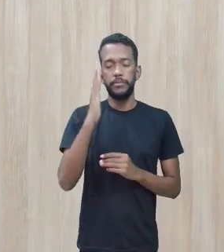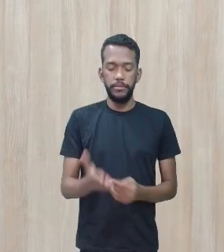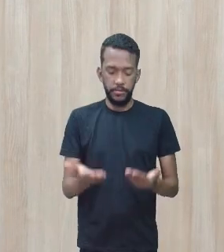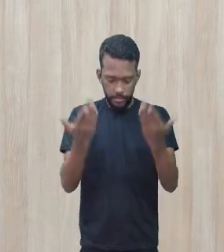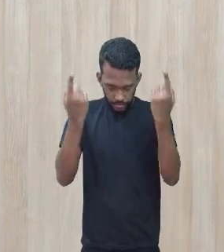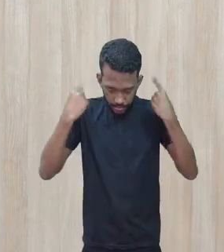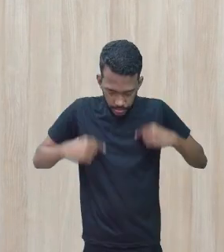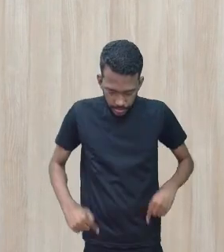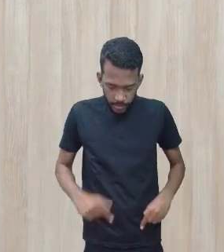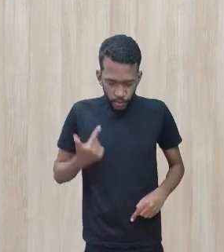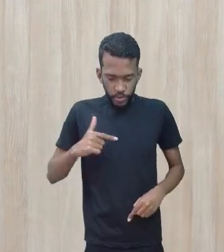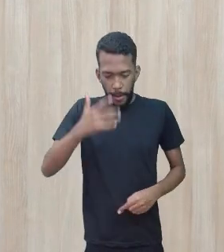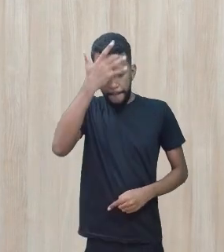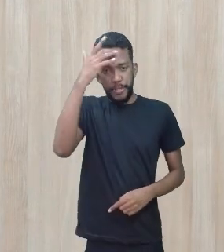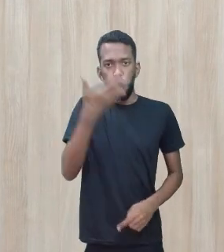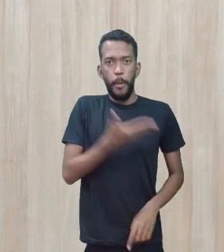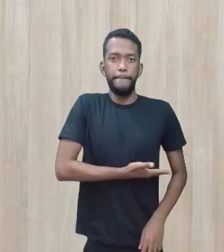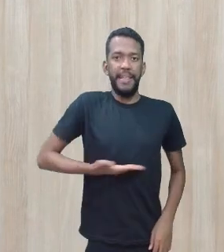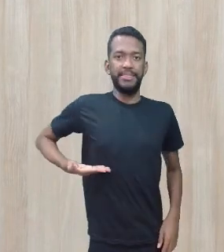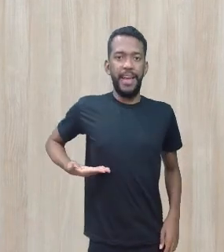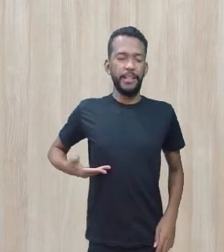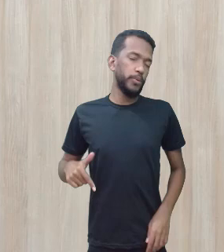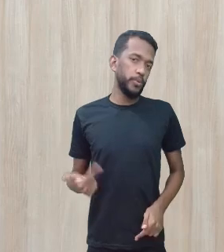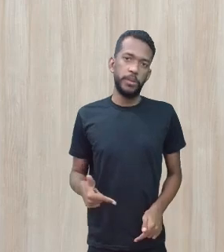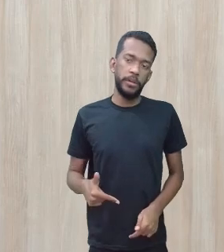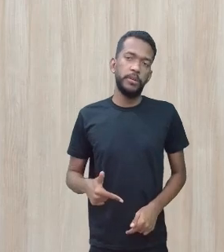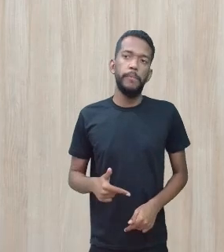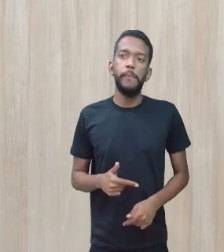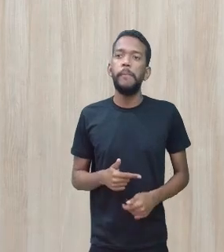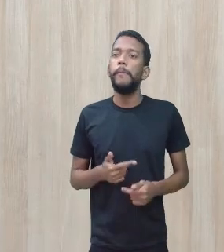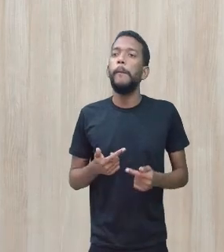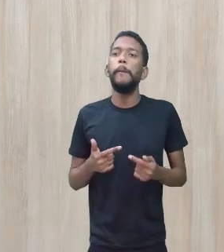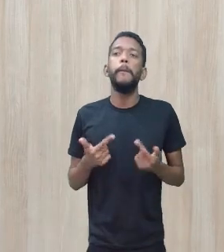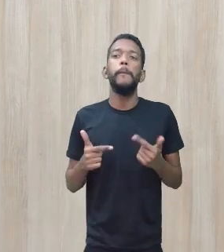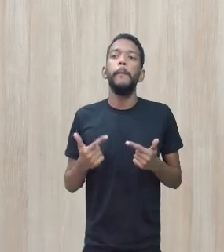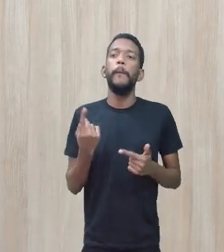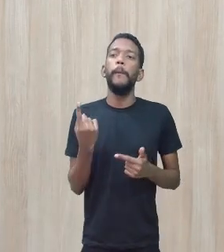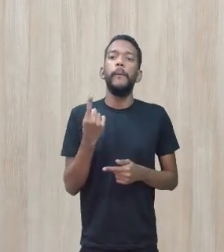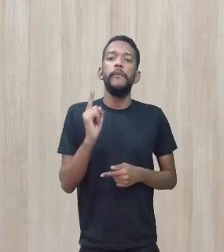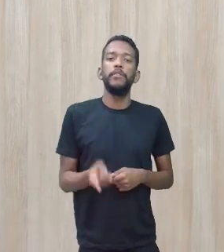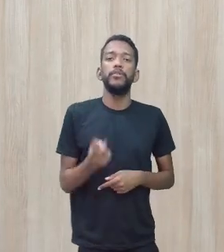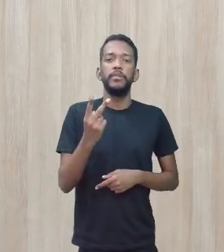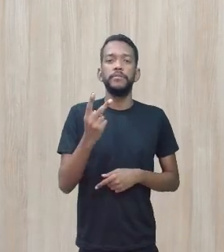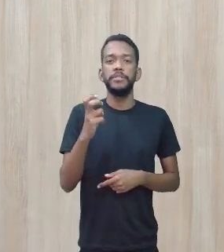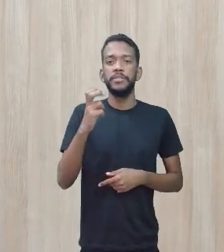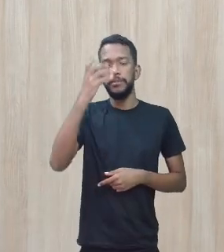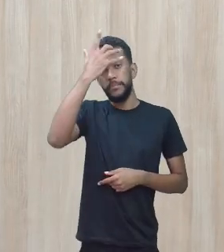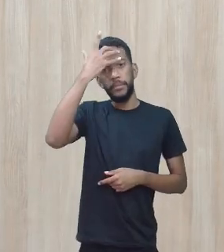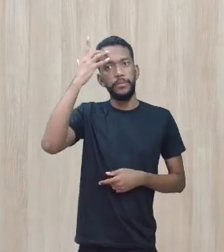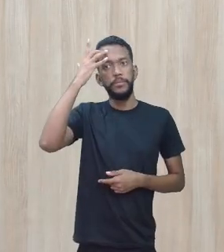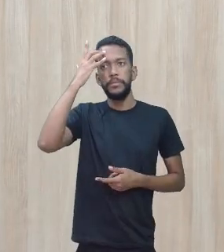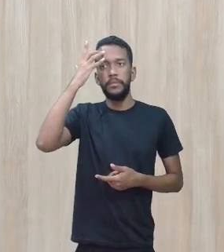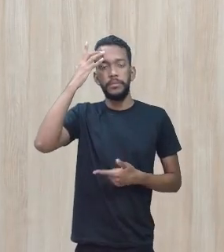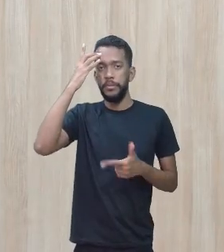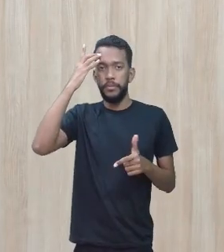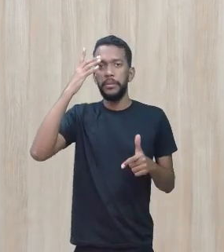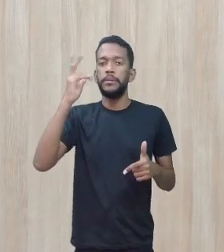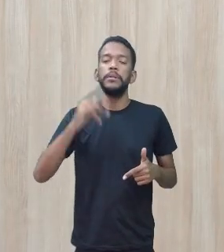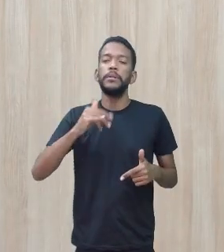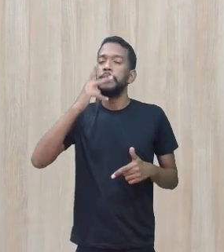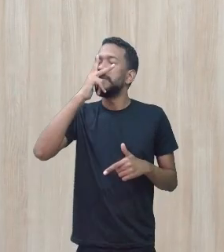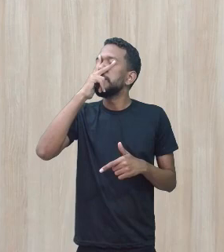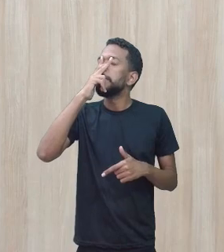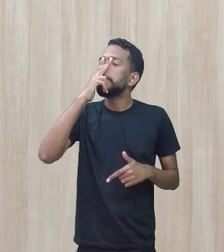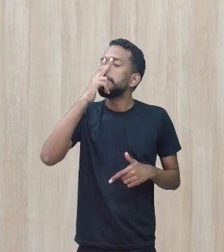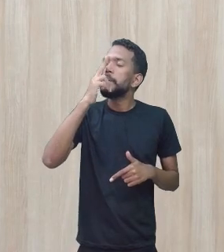fisicamente não existe 1,5 pessoa, né? Não existe 1,25 pessoa. Então, aqui é para a gente ter mais